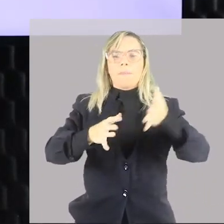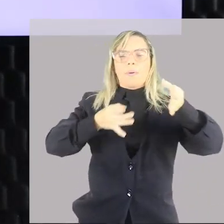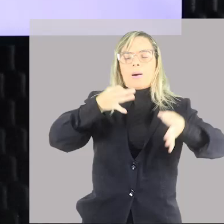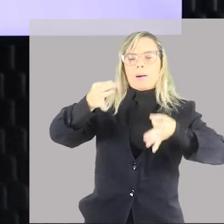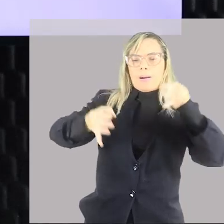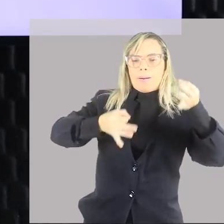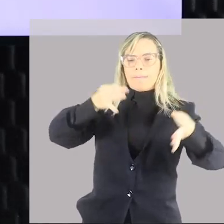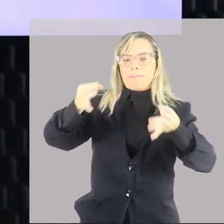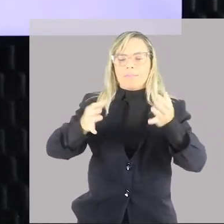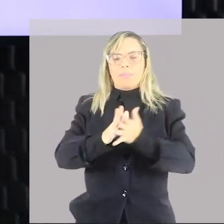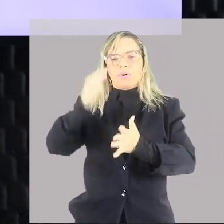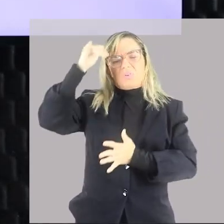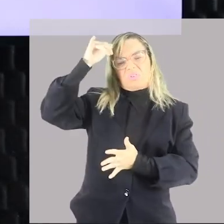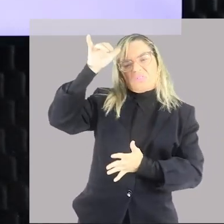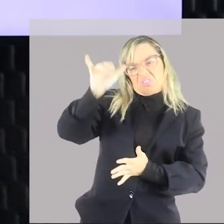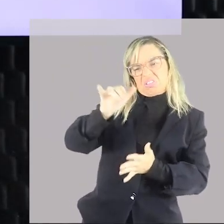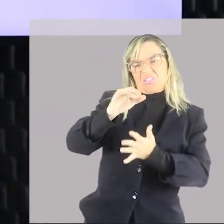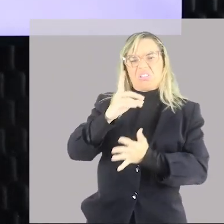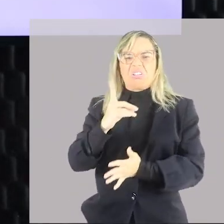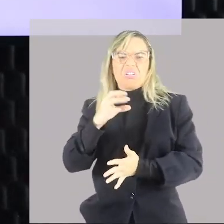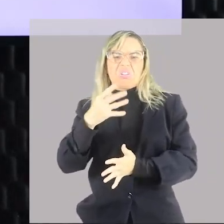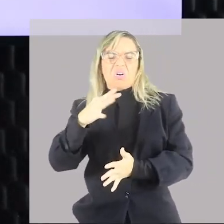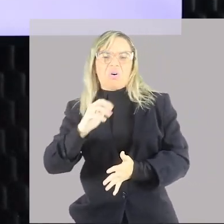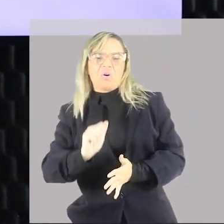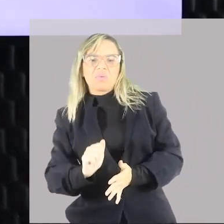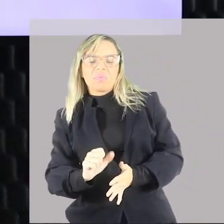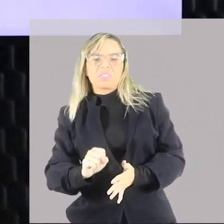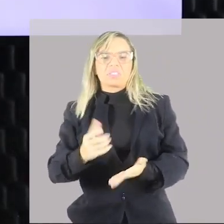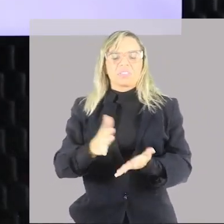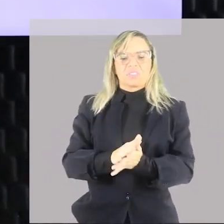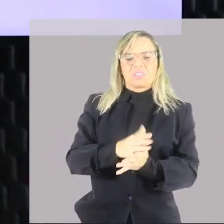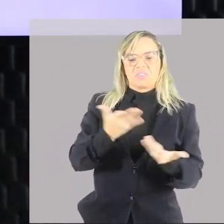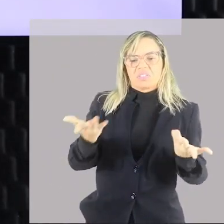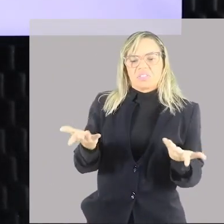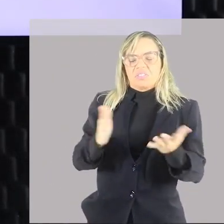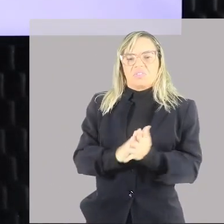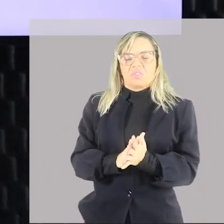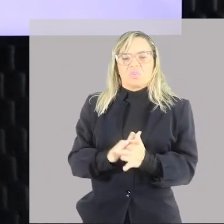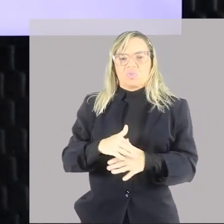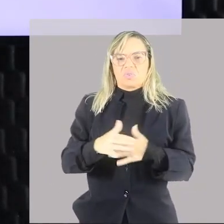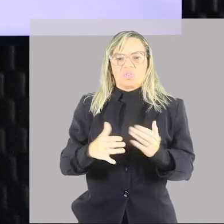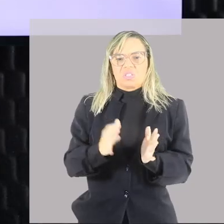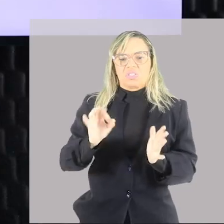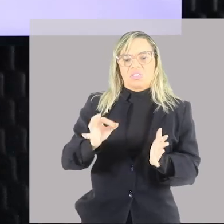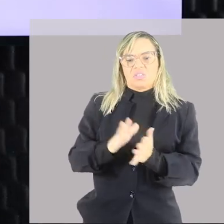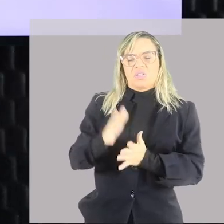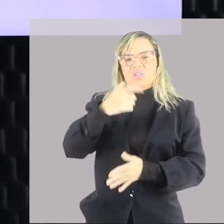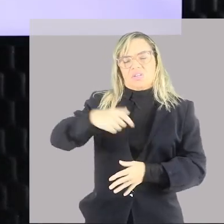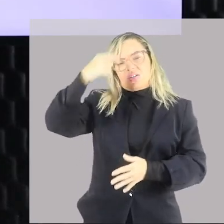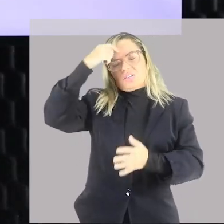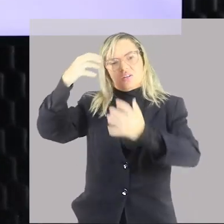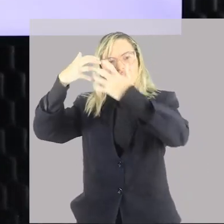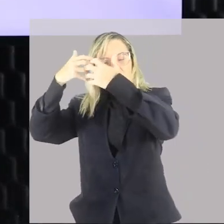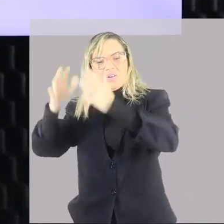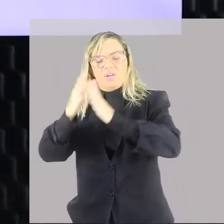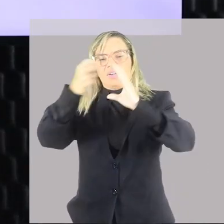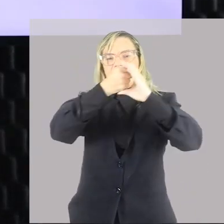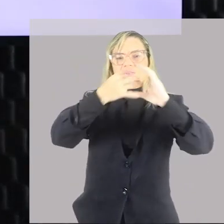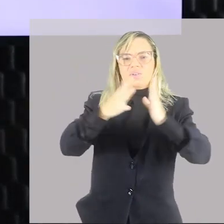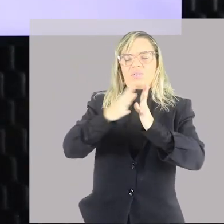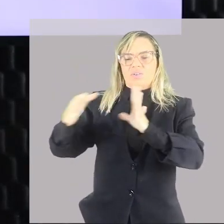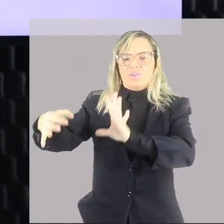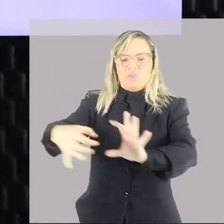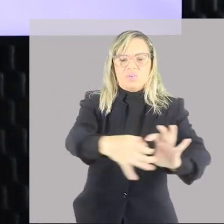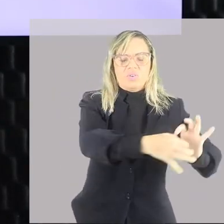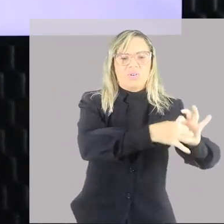que evita ser dogmático, percebe? Nós temos a característica reflexiva, olha só, já